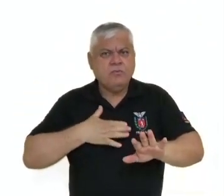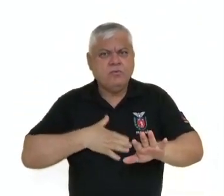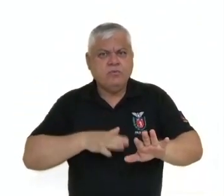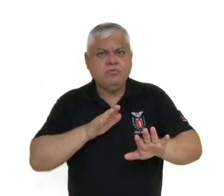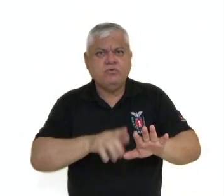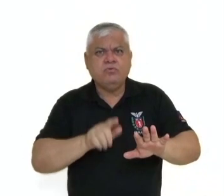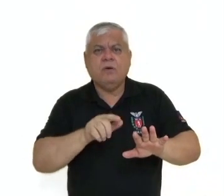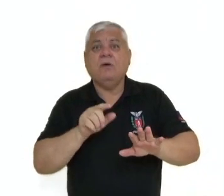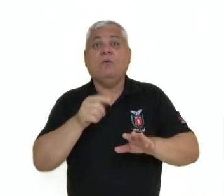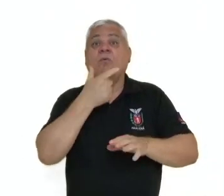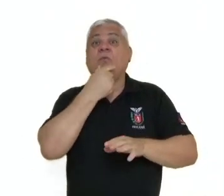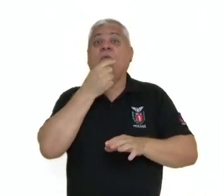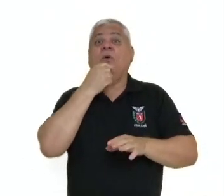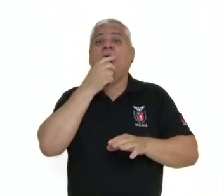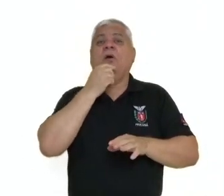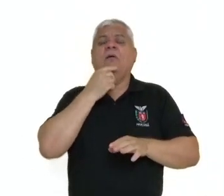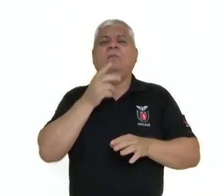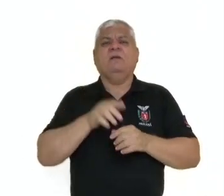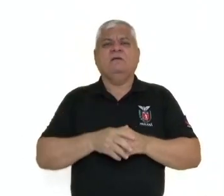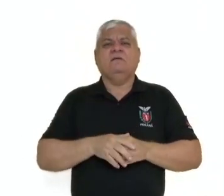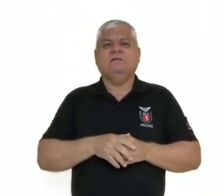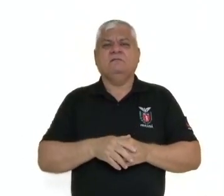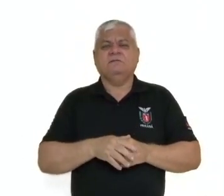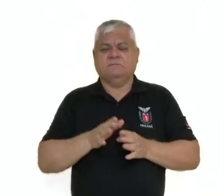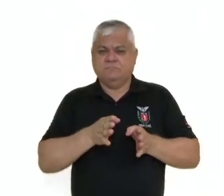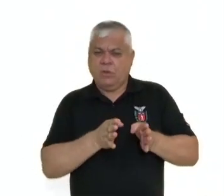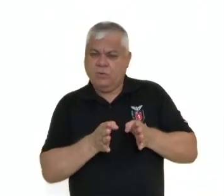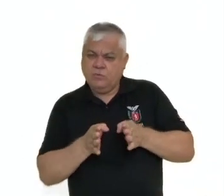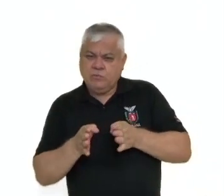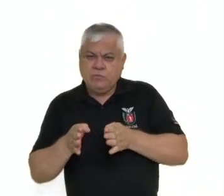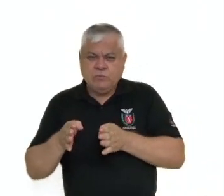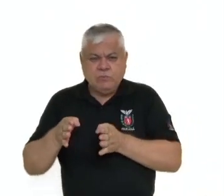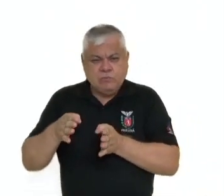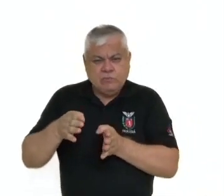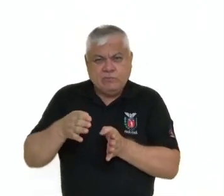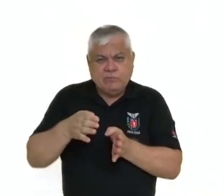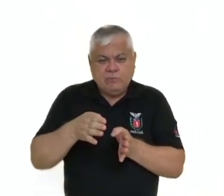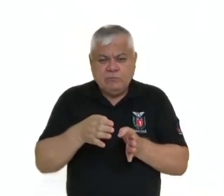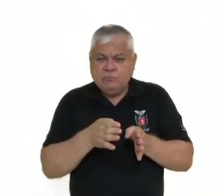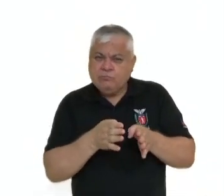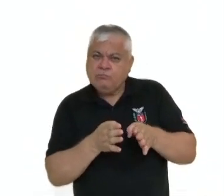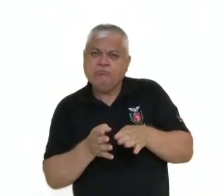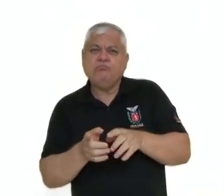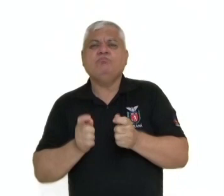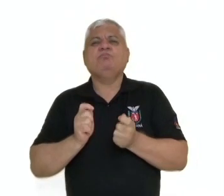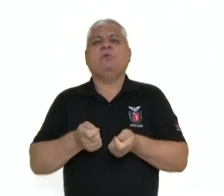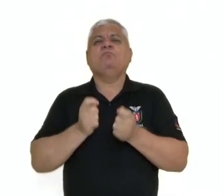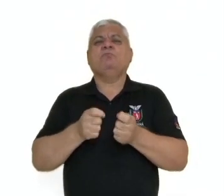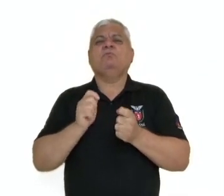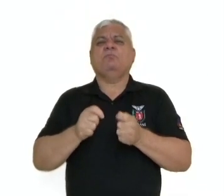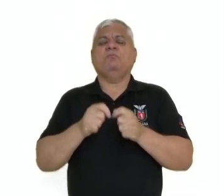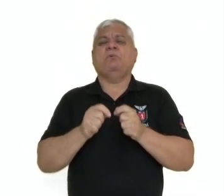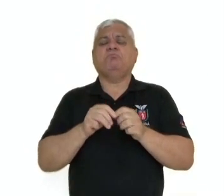o cavaleiro insistiu. Passaram pelas estranhas figuras e foram embora.